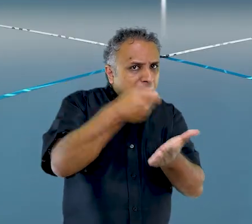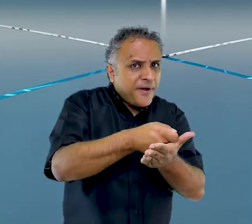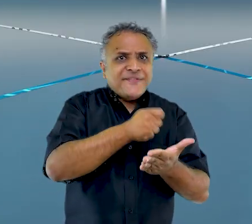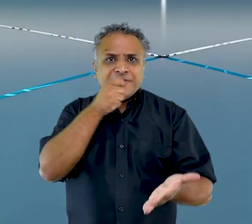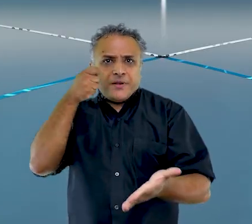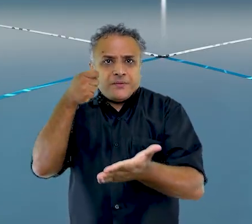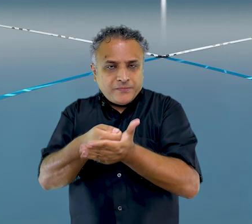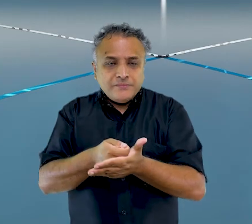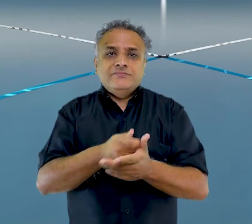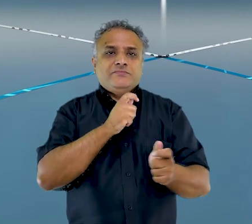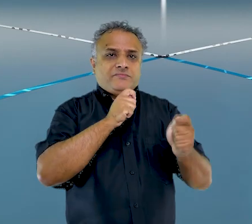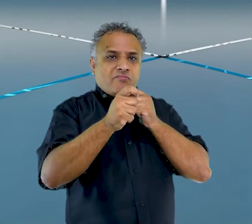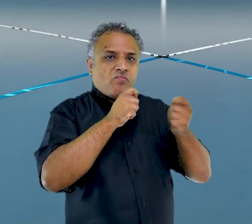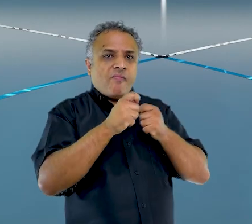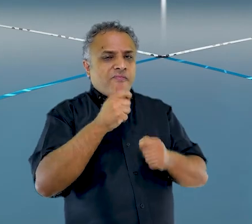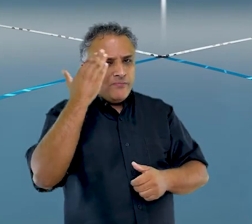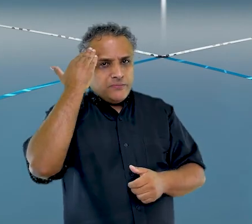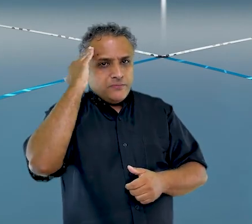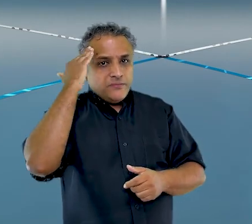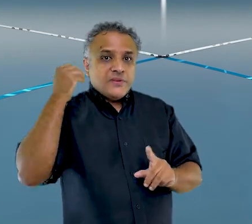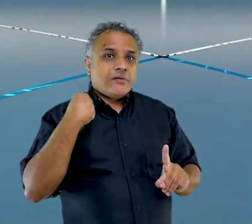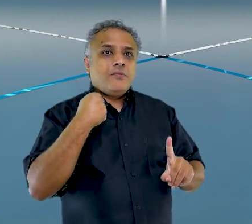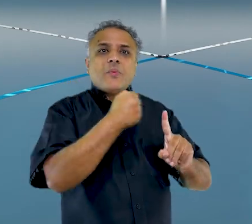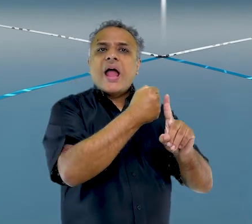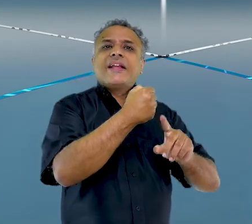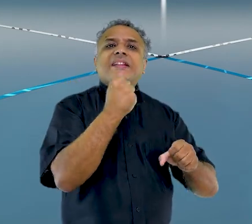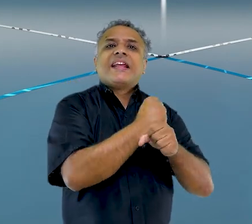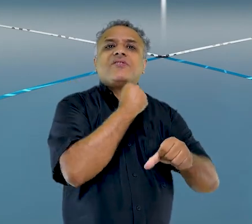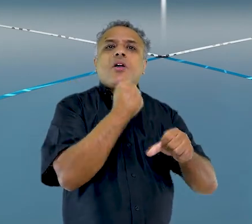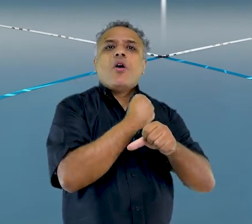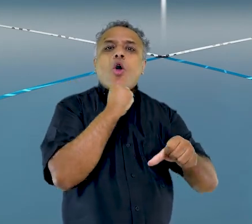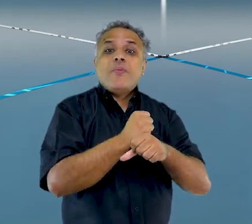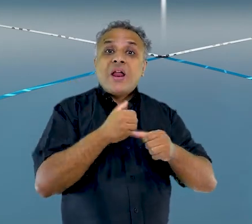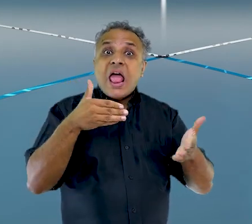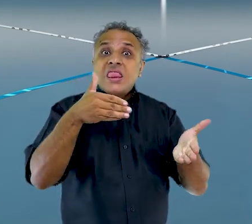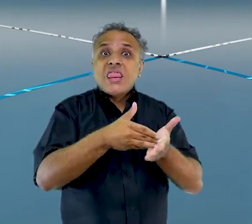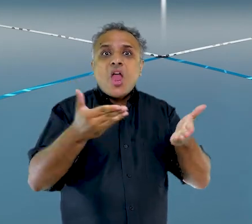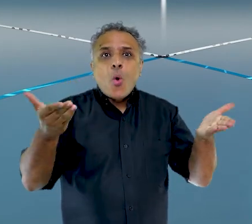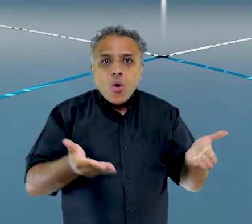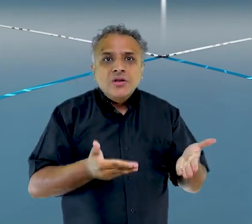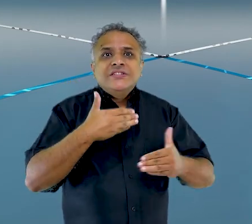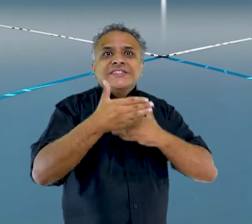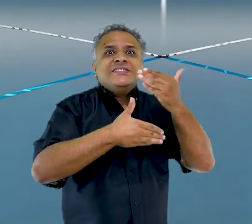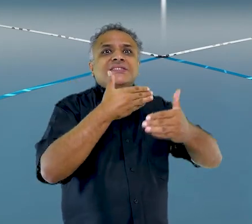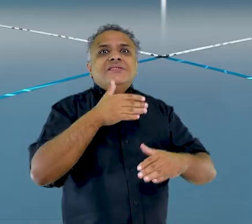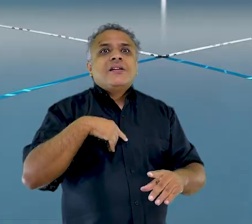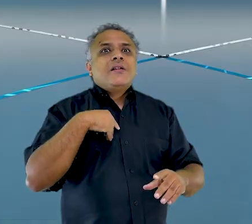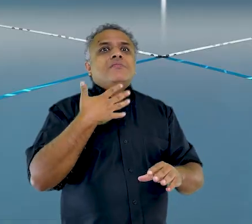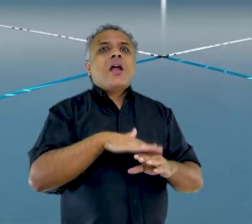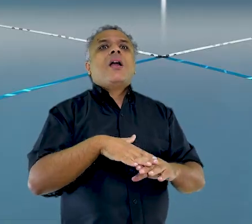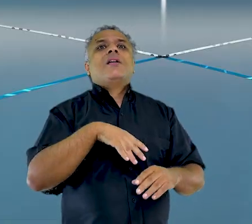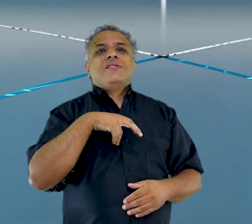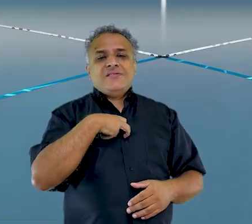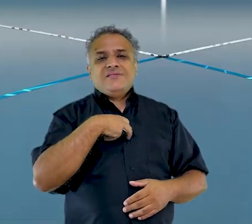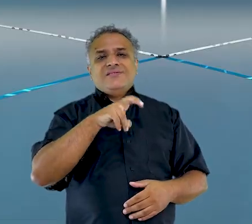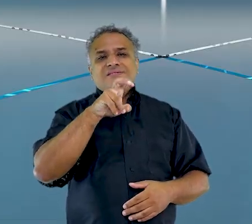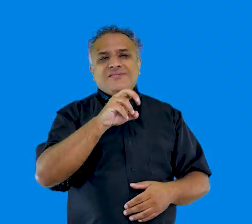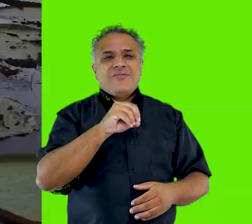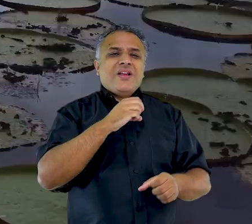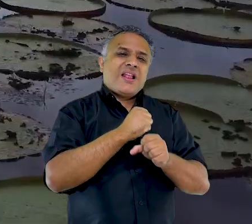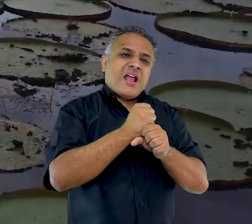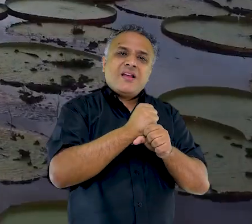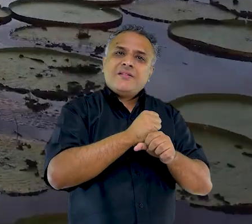William Nascimento, entenda o impacto dessa obra, que até hoje, passadas mais de 5 décadas, não chegou ao